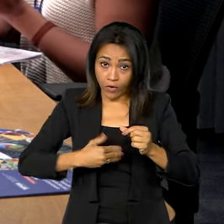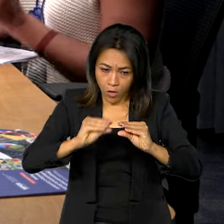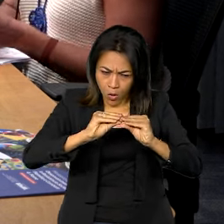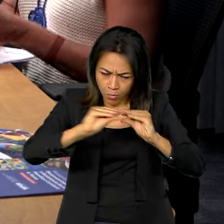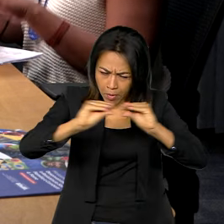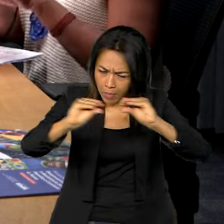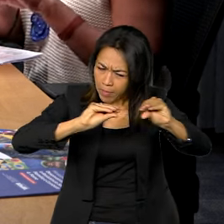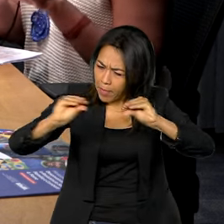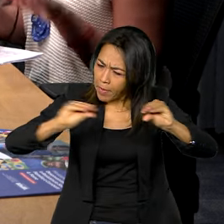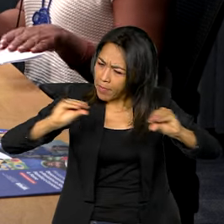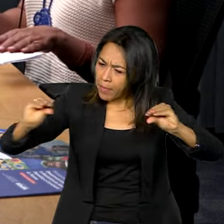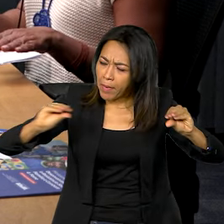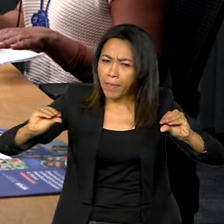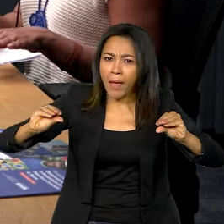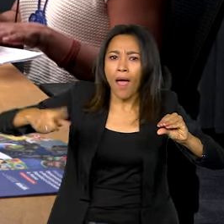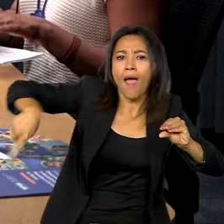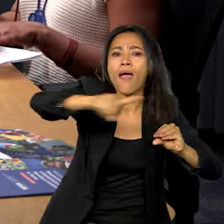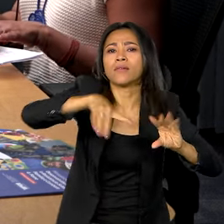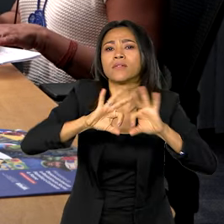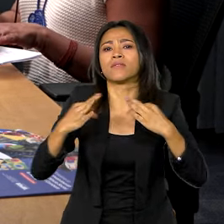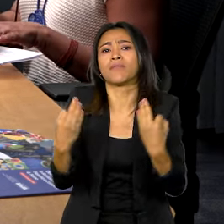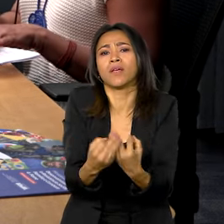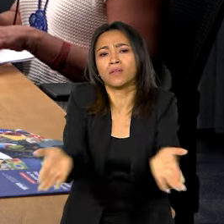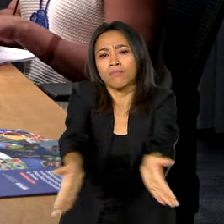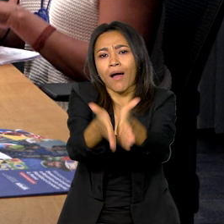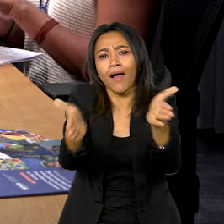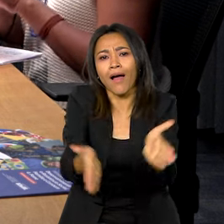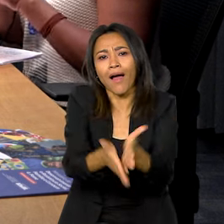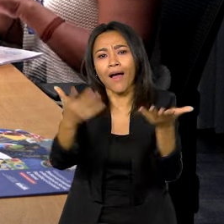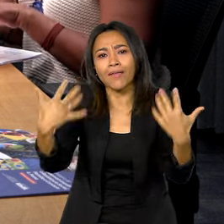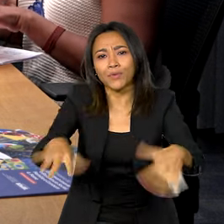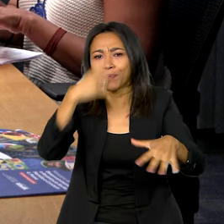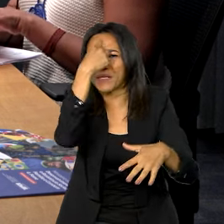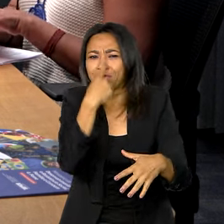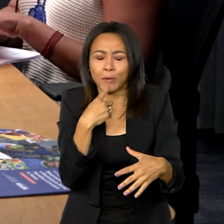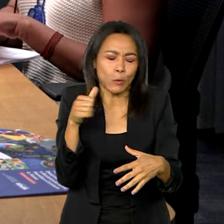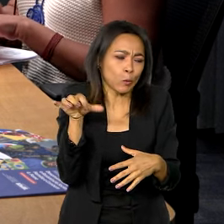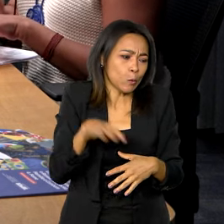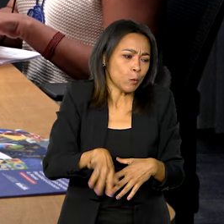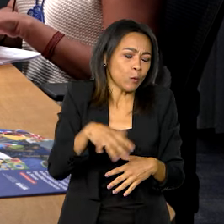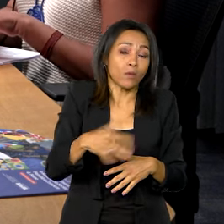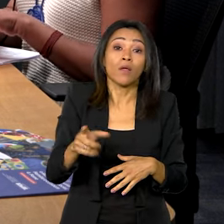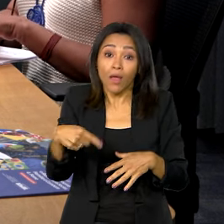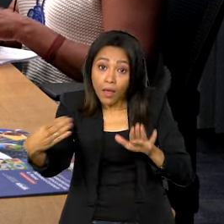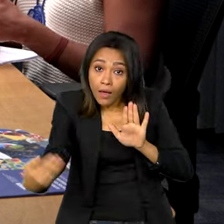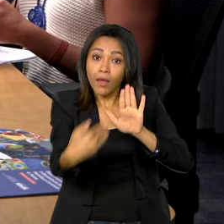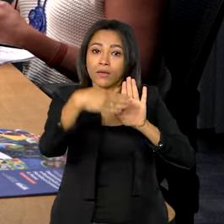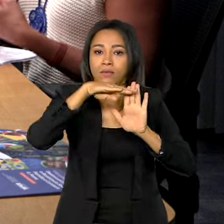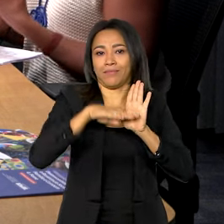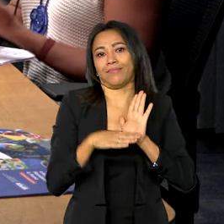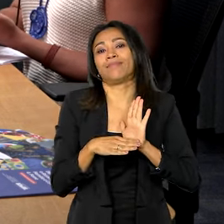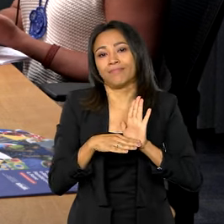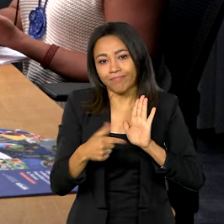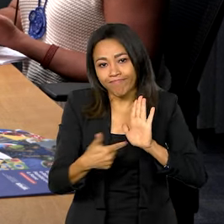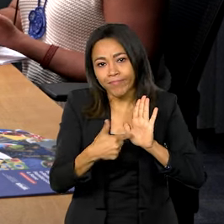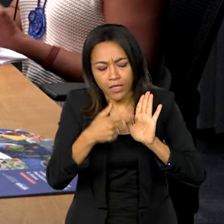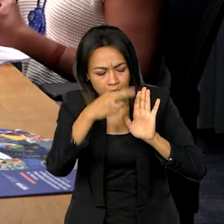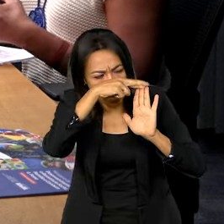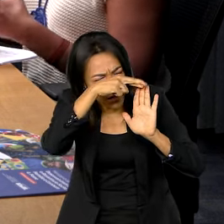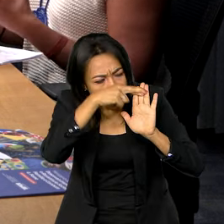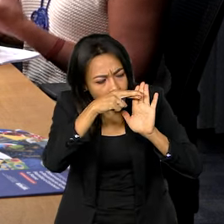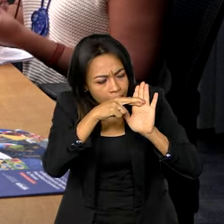famílias que estão as são as mais vulneráveis daquelas localidades Além disso é um programa também que através das